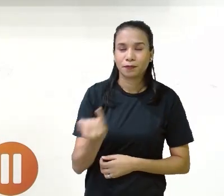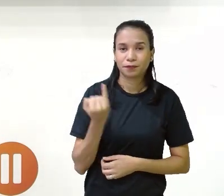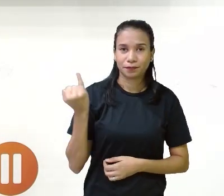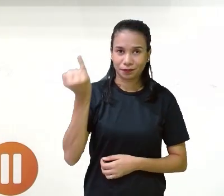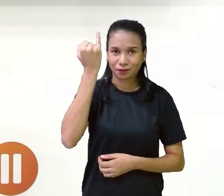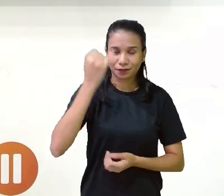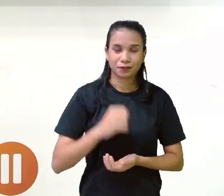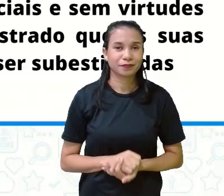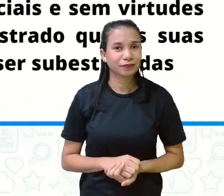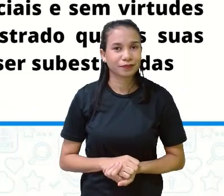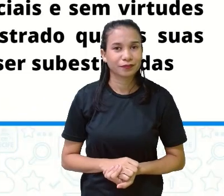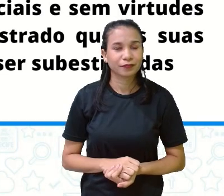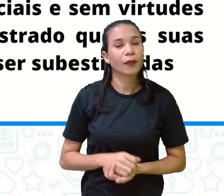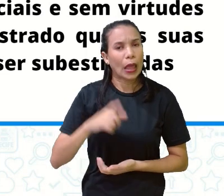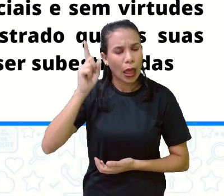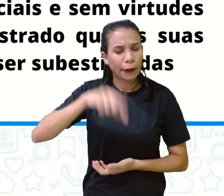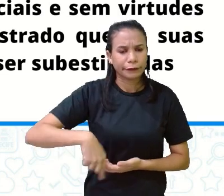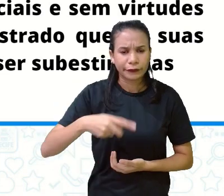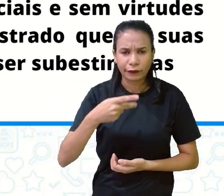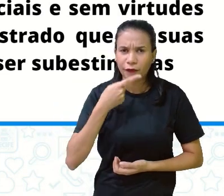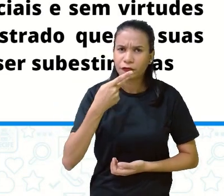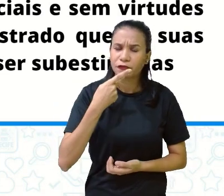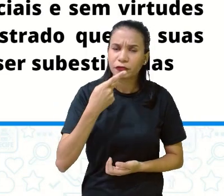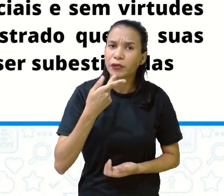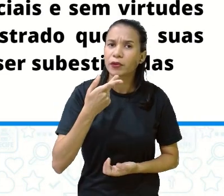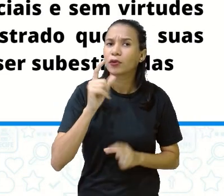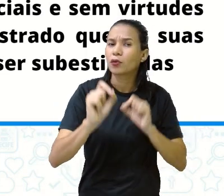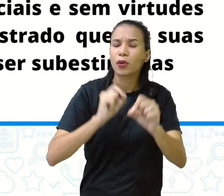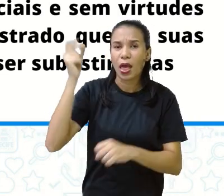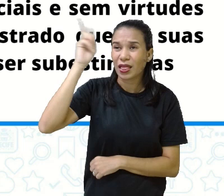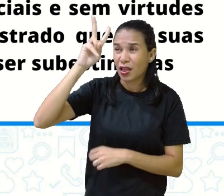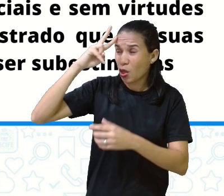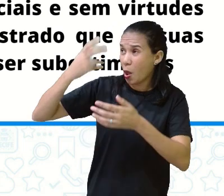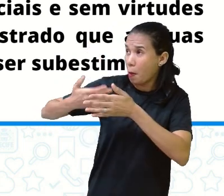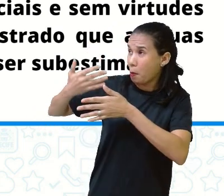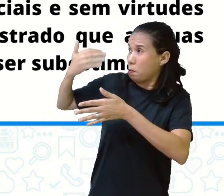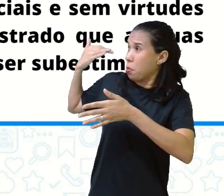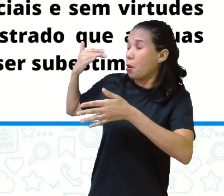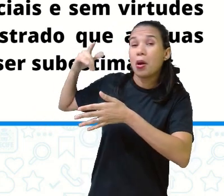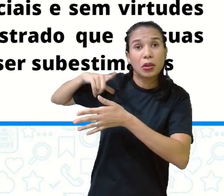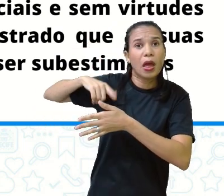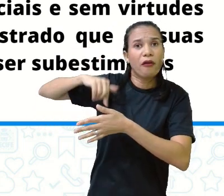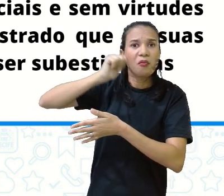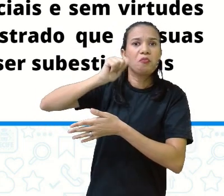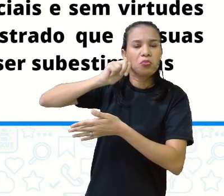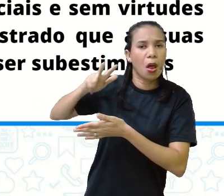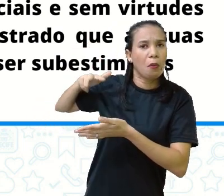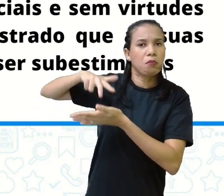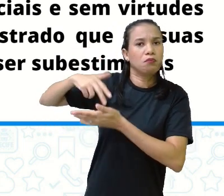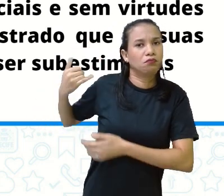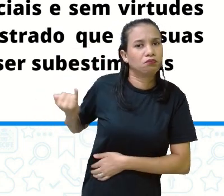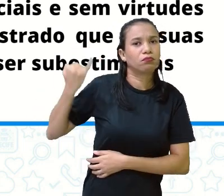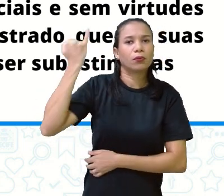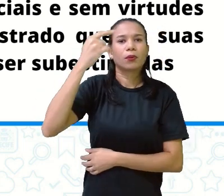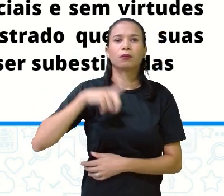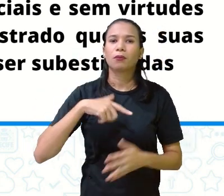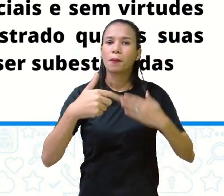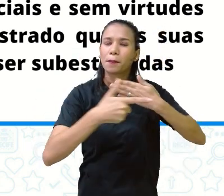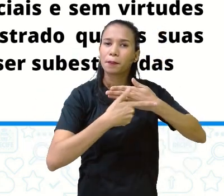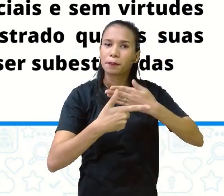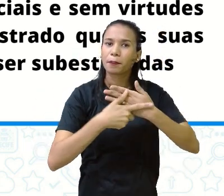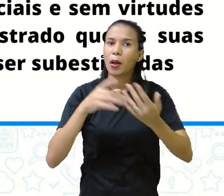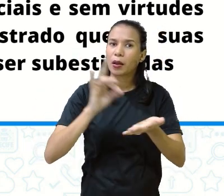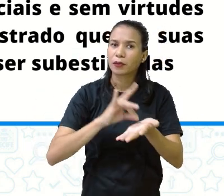dia. É inegável que na história sempre houve grandes mulheres que desempenharam